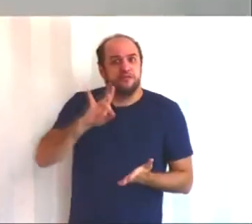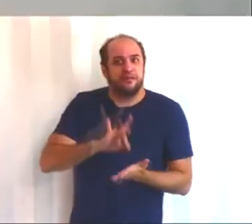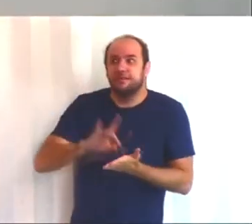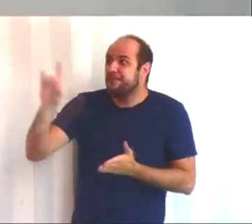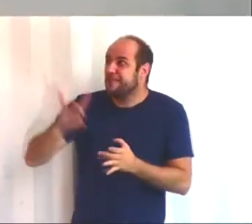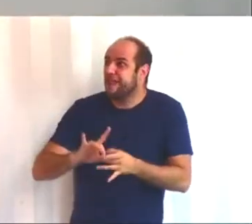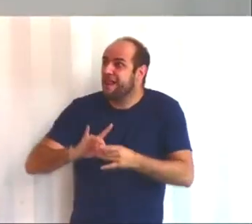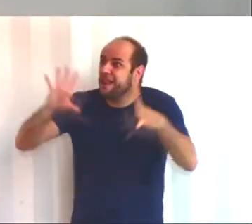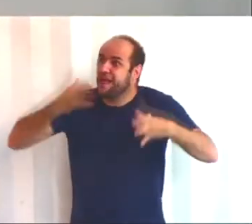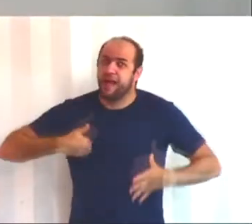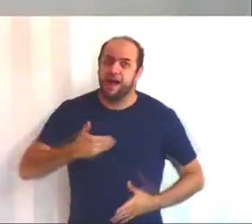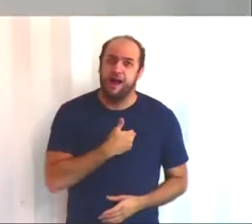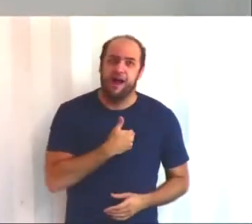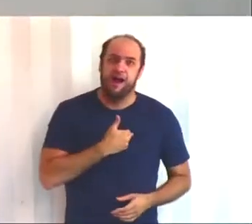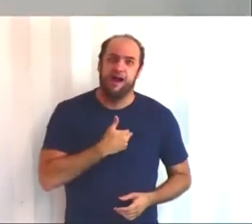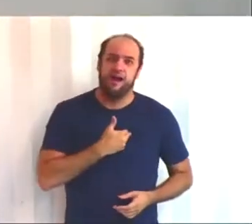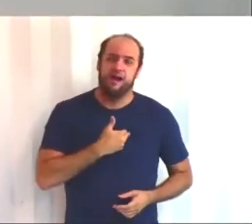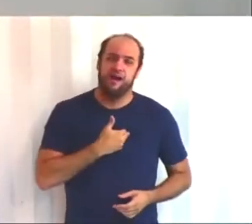livrar.